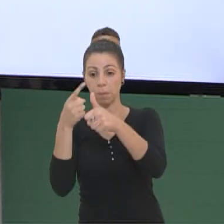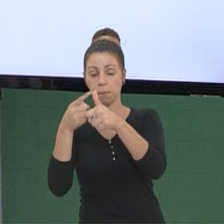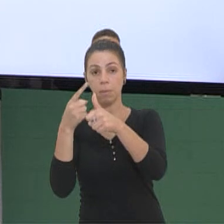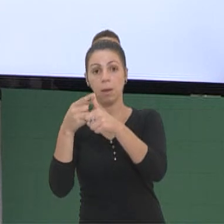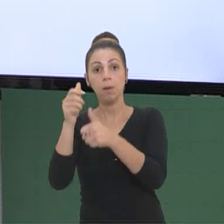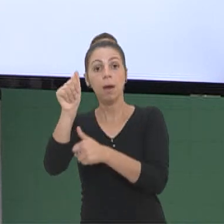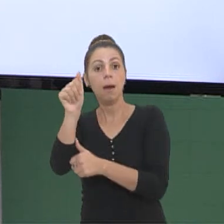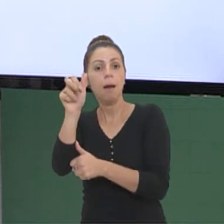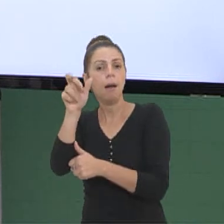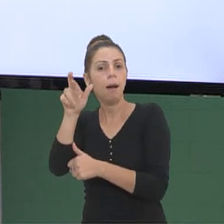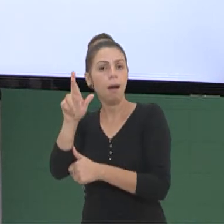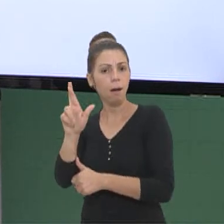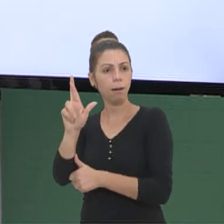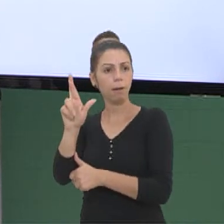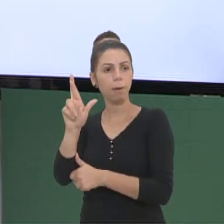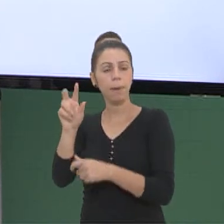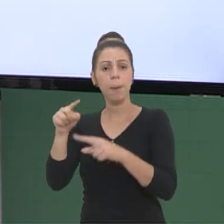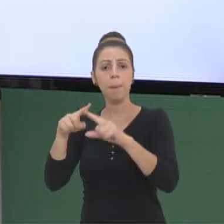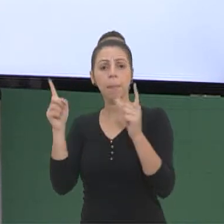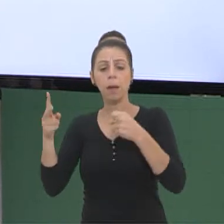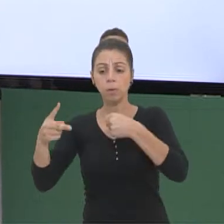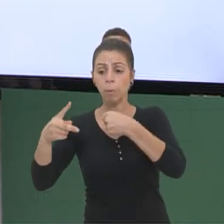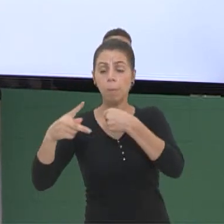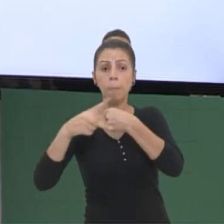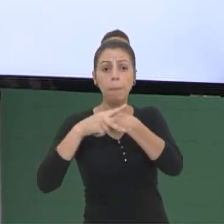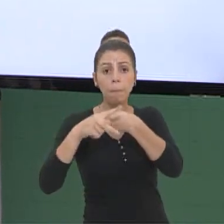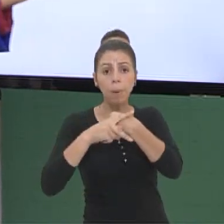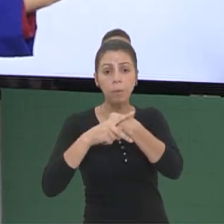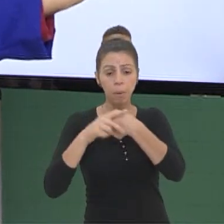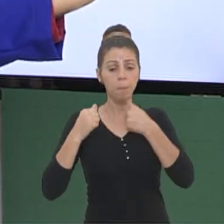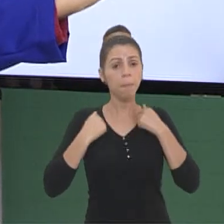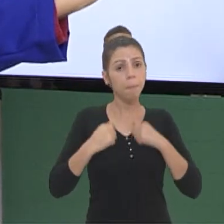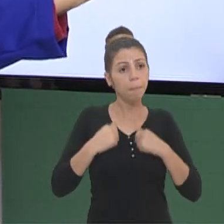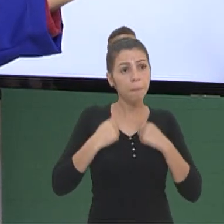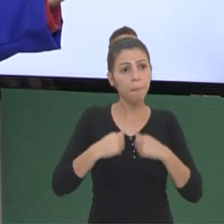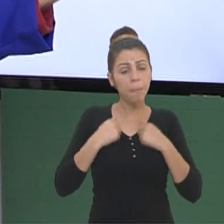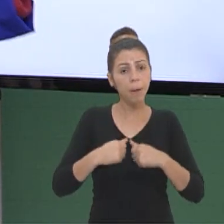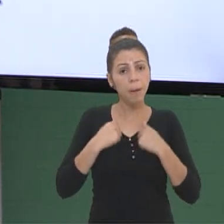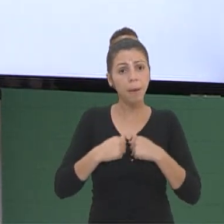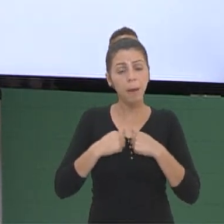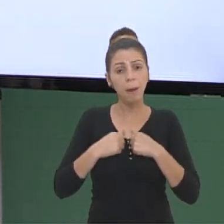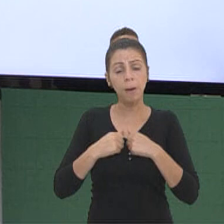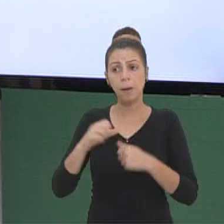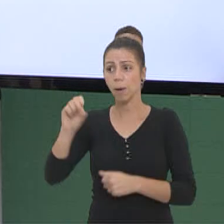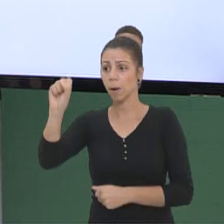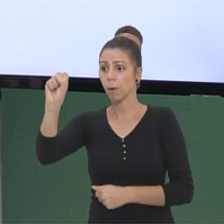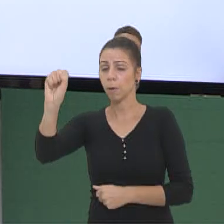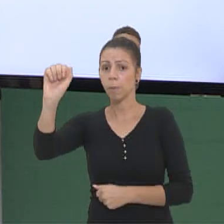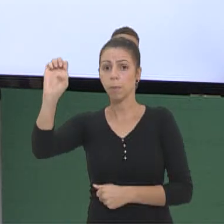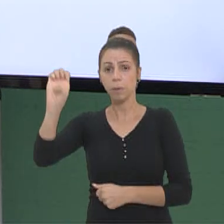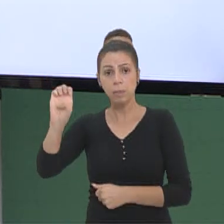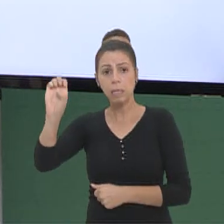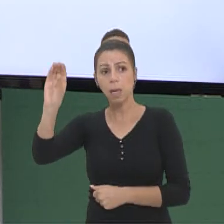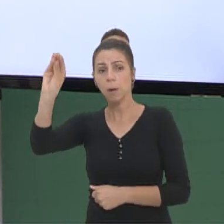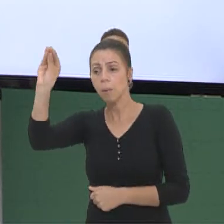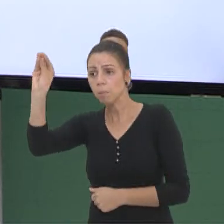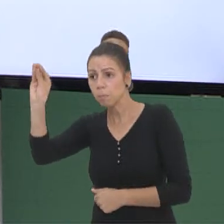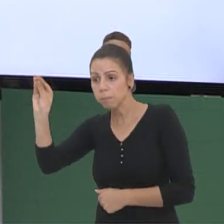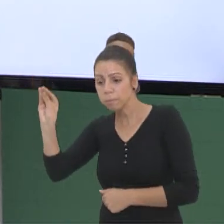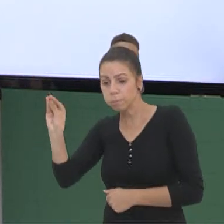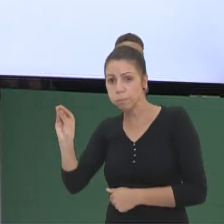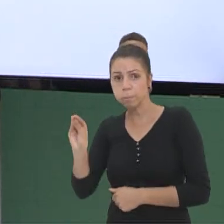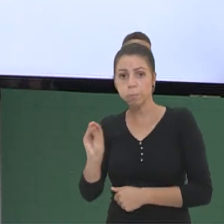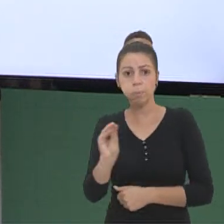ar, só que o pronome banhar-se, esse se virá entre a